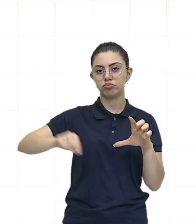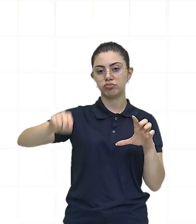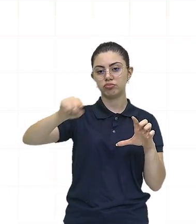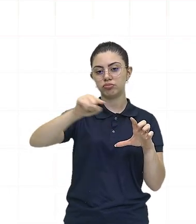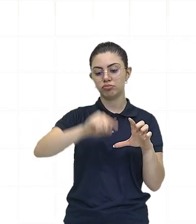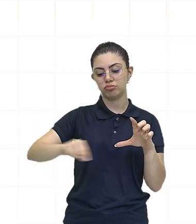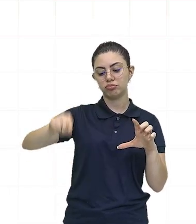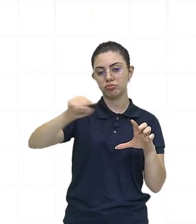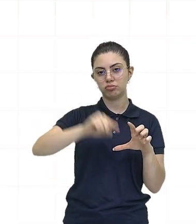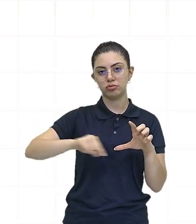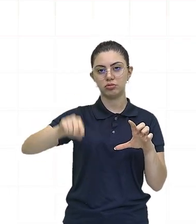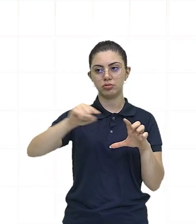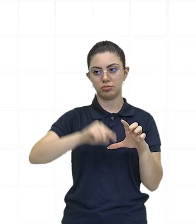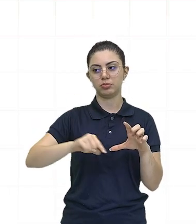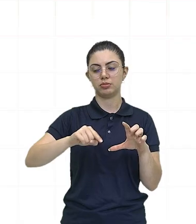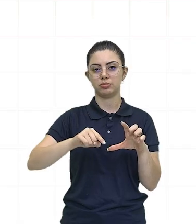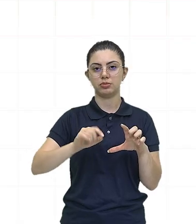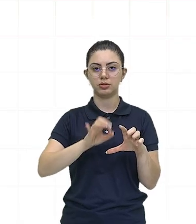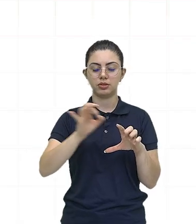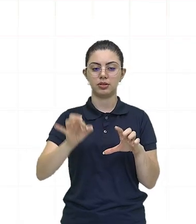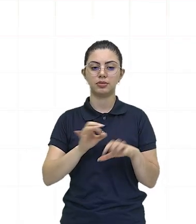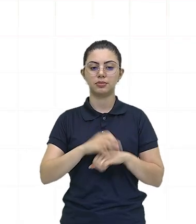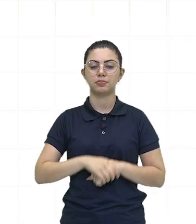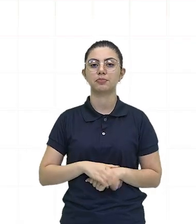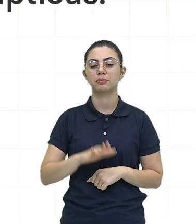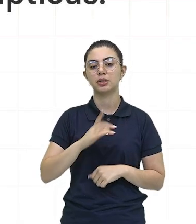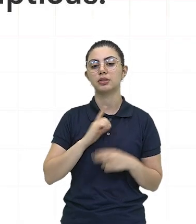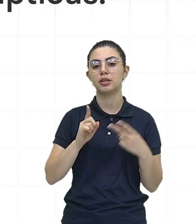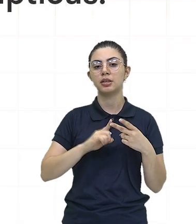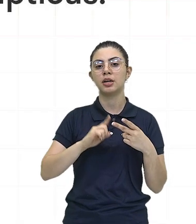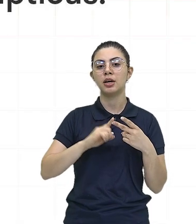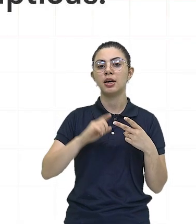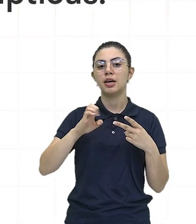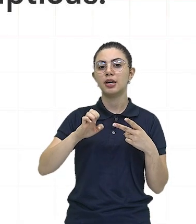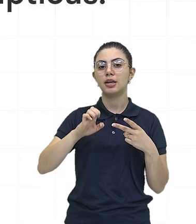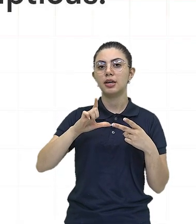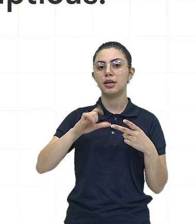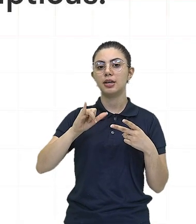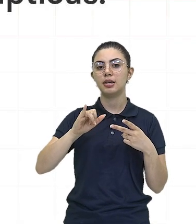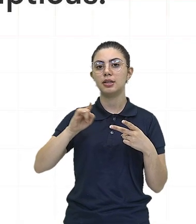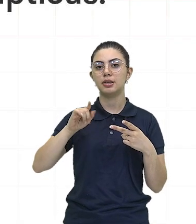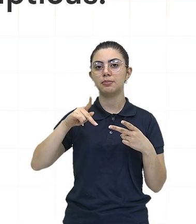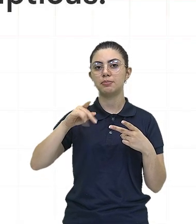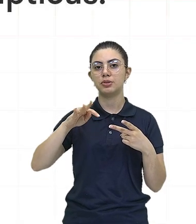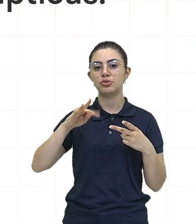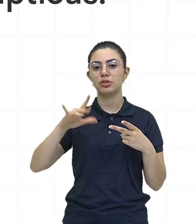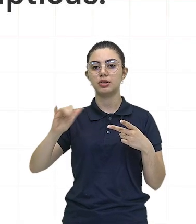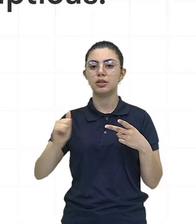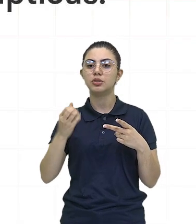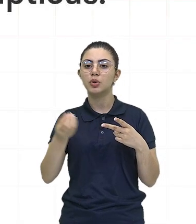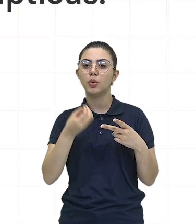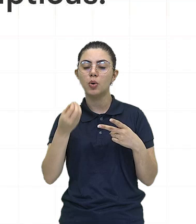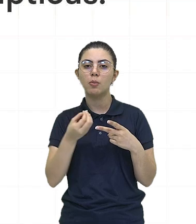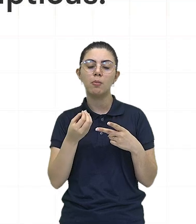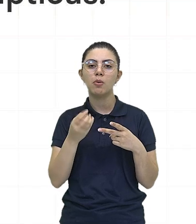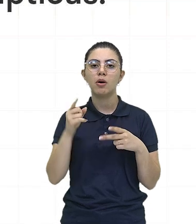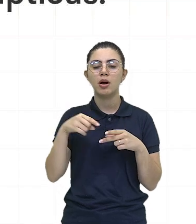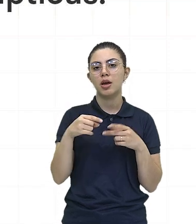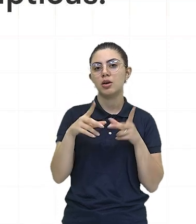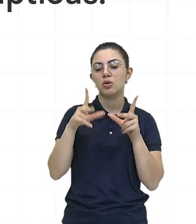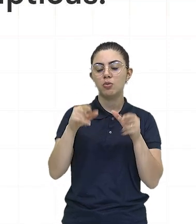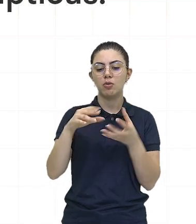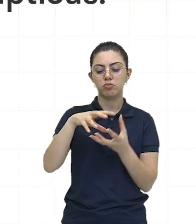braços que o circundam. As galáxias elípticas, elas têm uma forma mais oval, né? Ela é